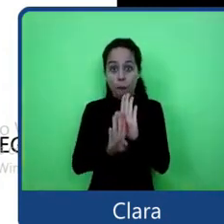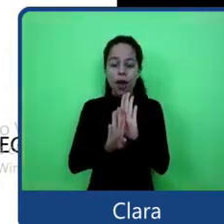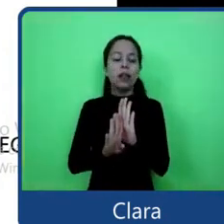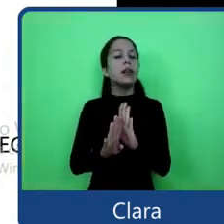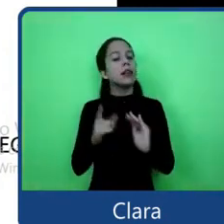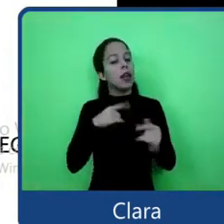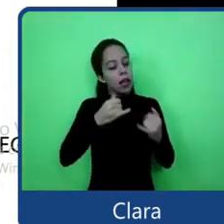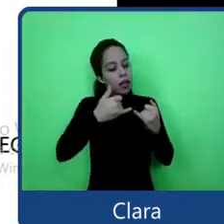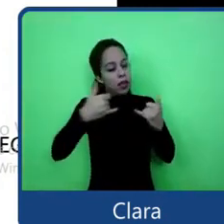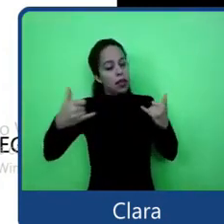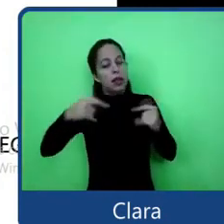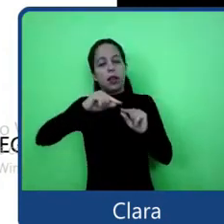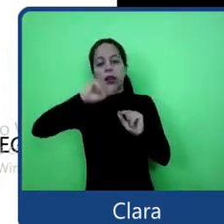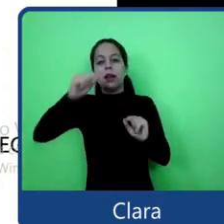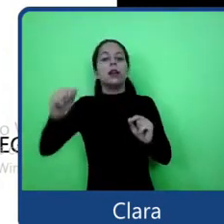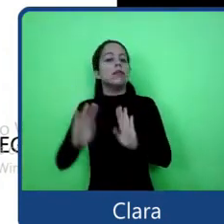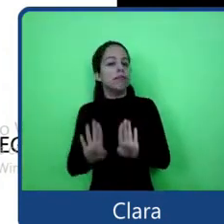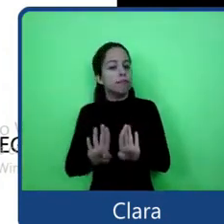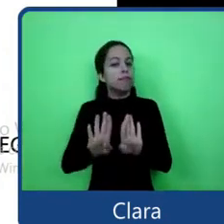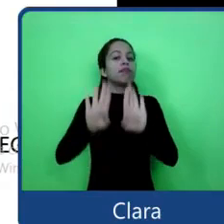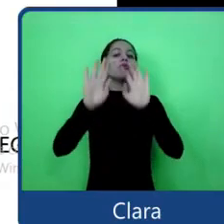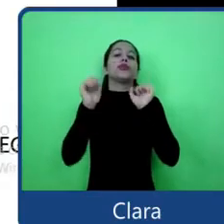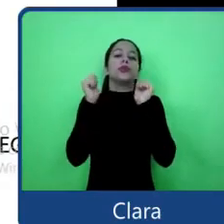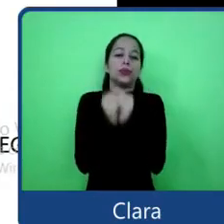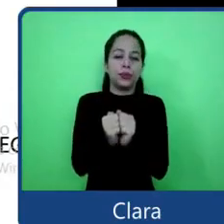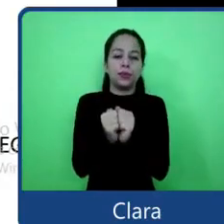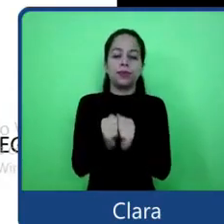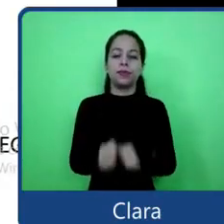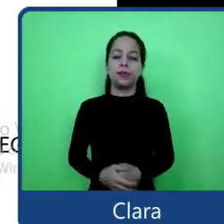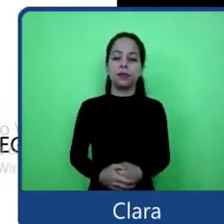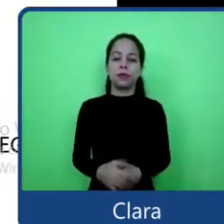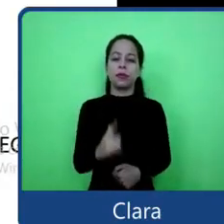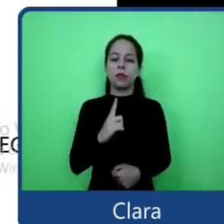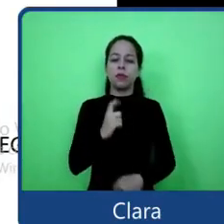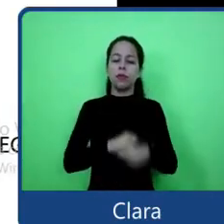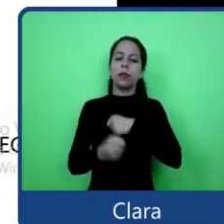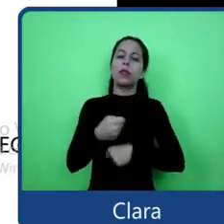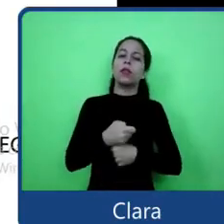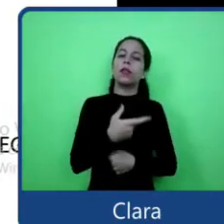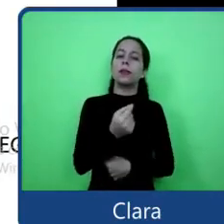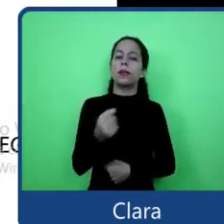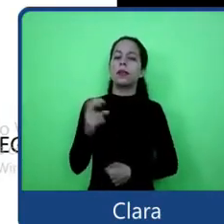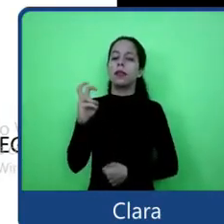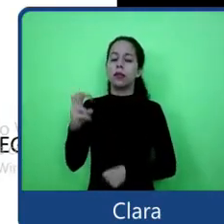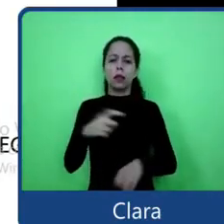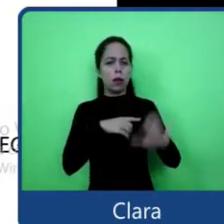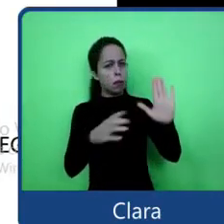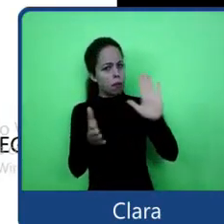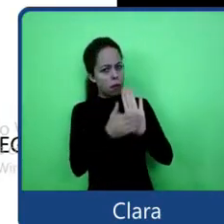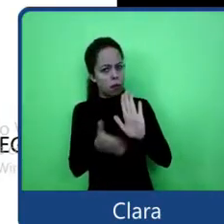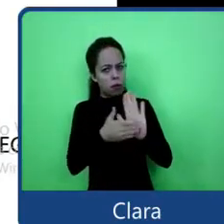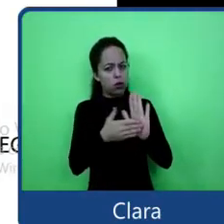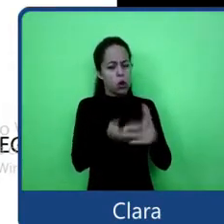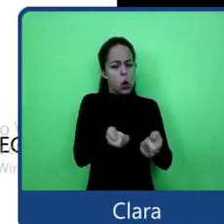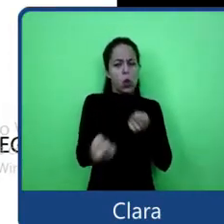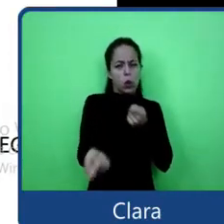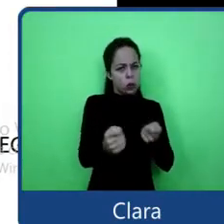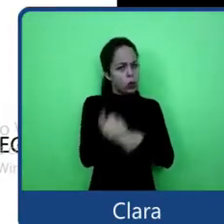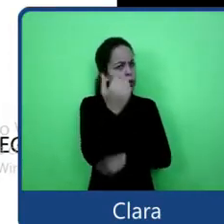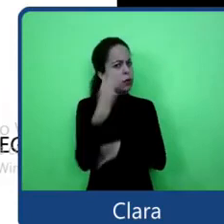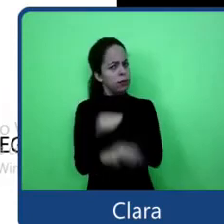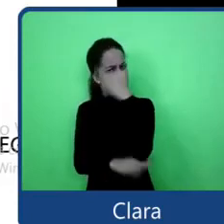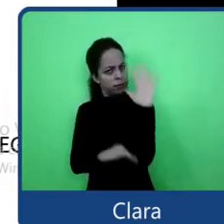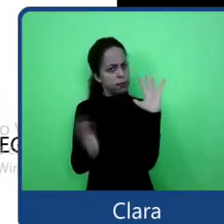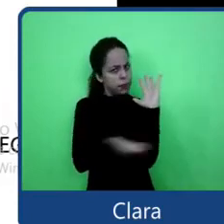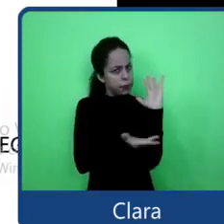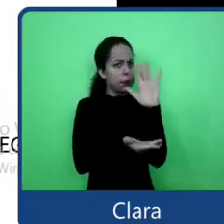que foi estabelecido o PPCDAM, né, o Plano de Controle de Desmatamento da Amazônia, e a gente vê que teve uma redução